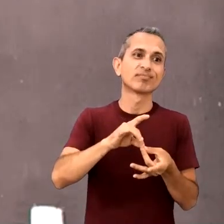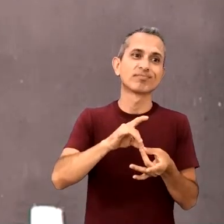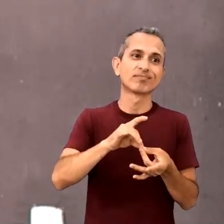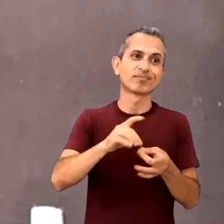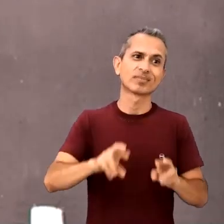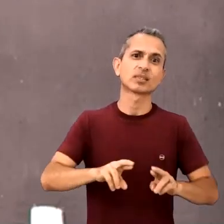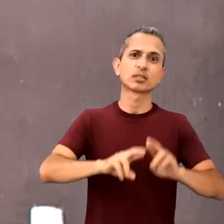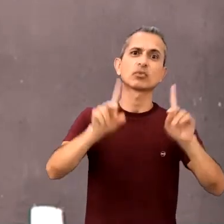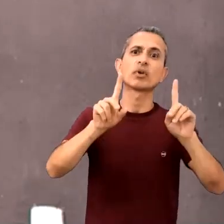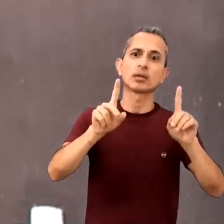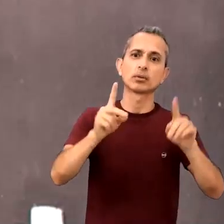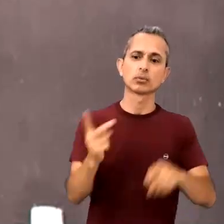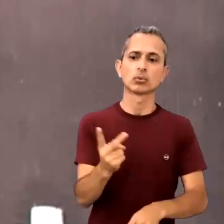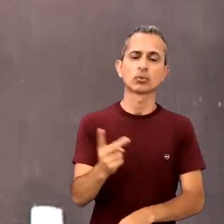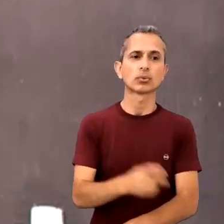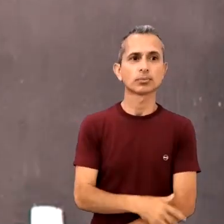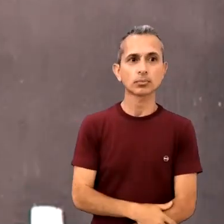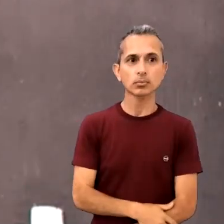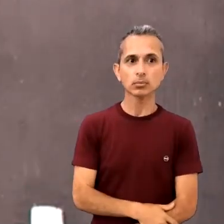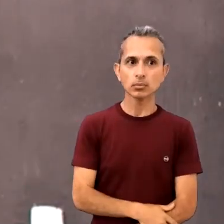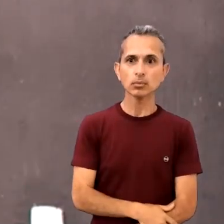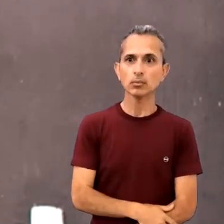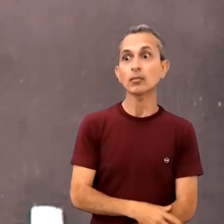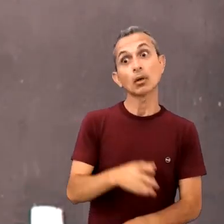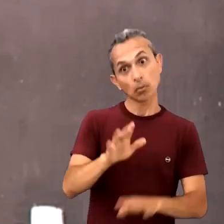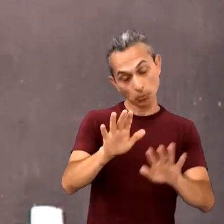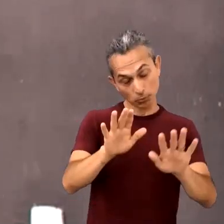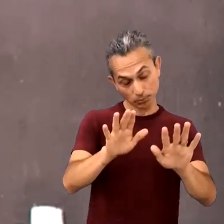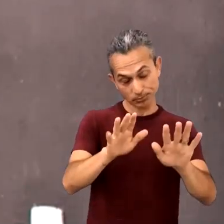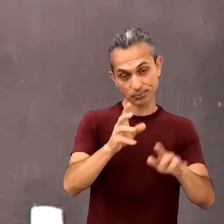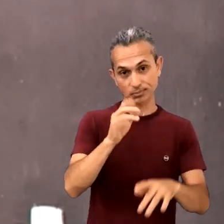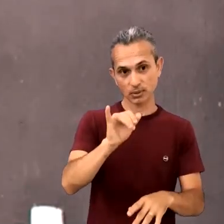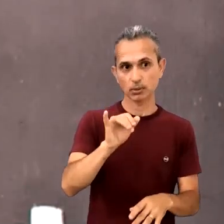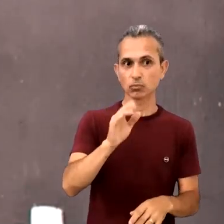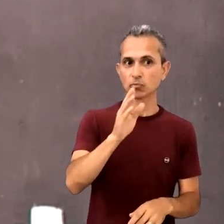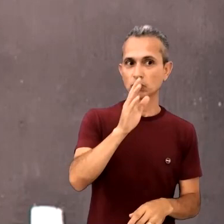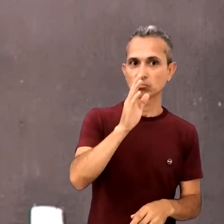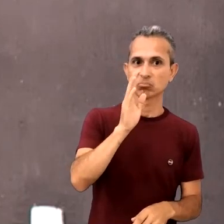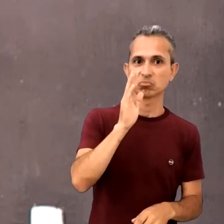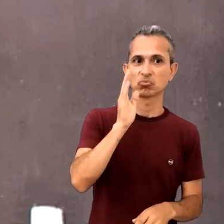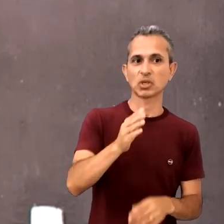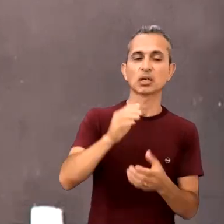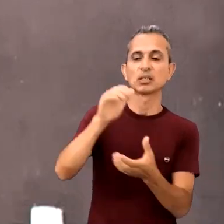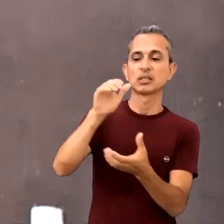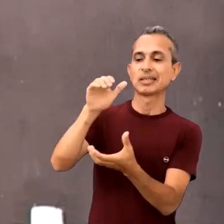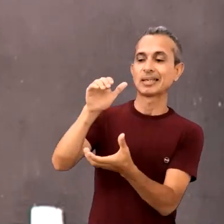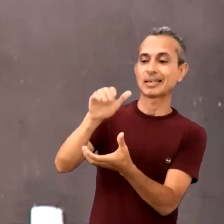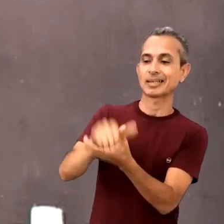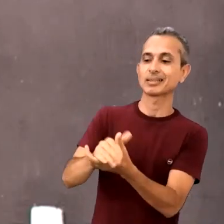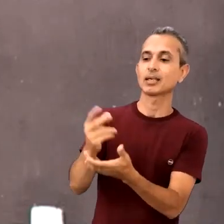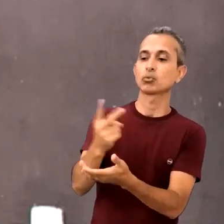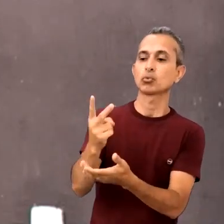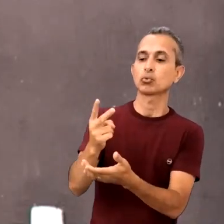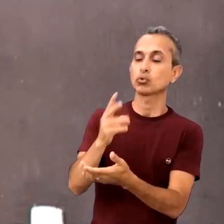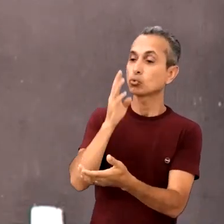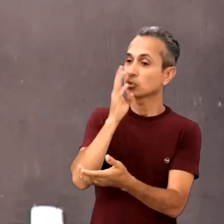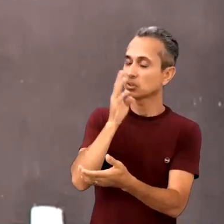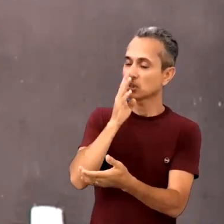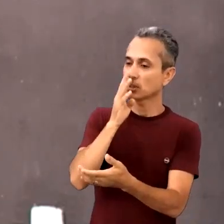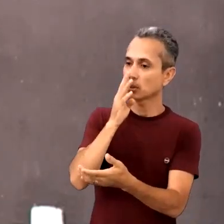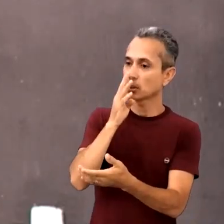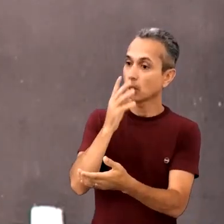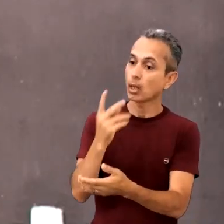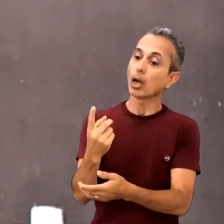Agora, se por acaso você já estava casado e um se converteu e o outro